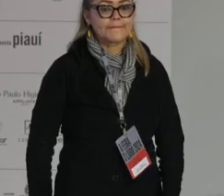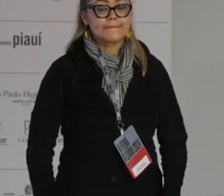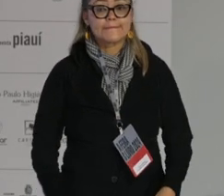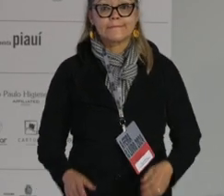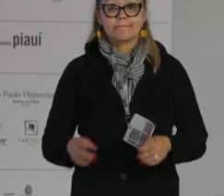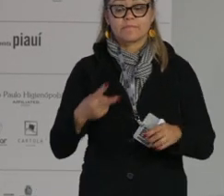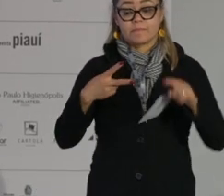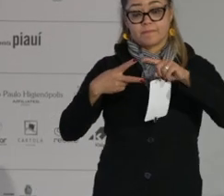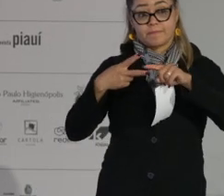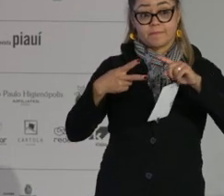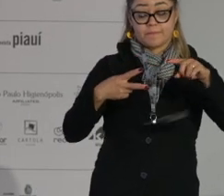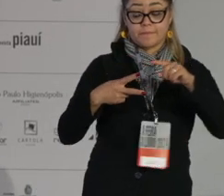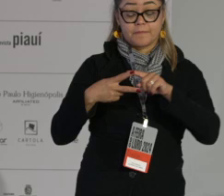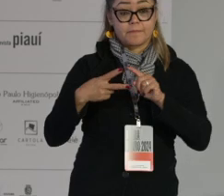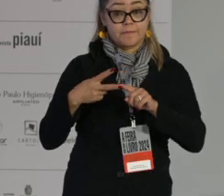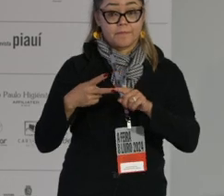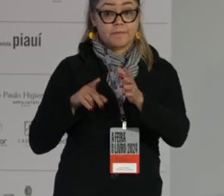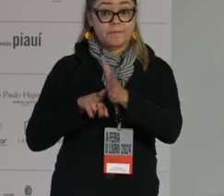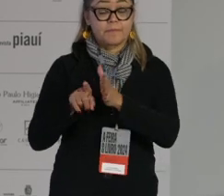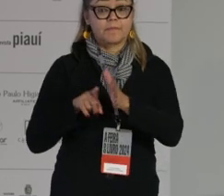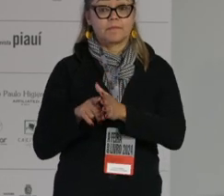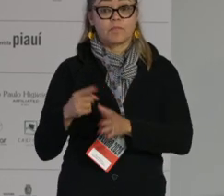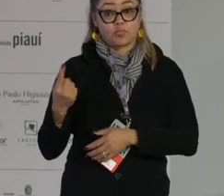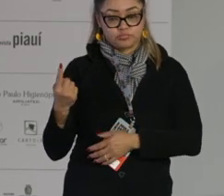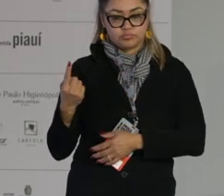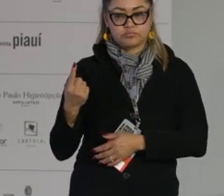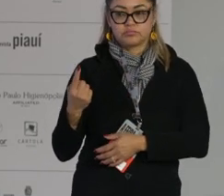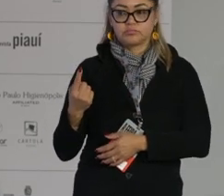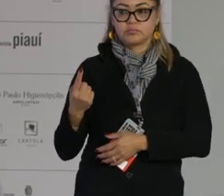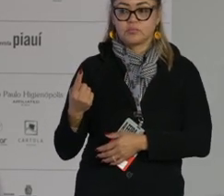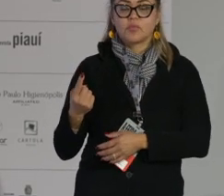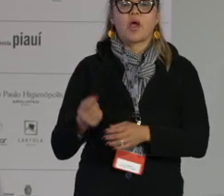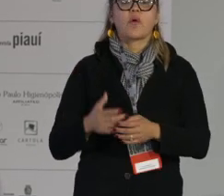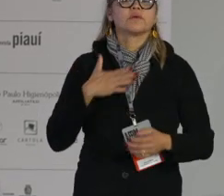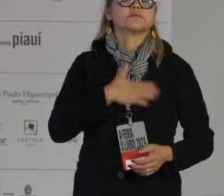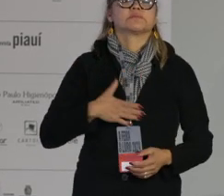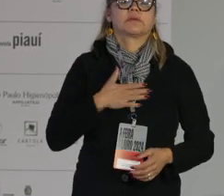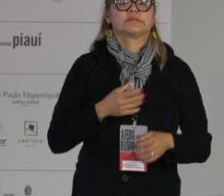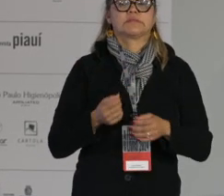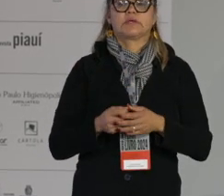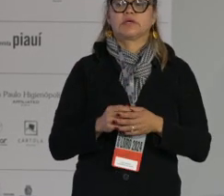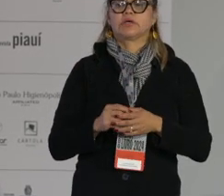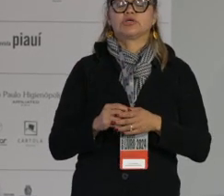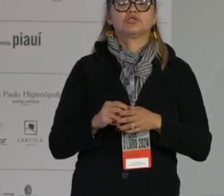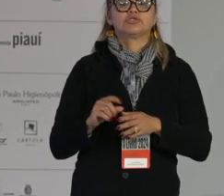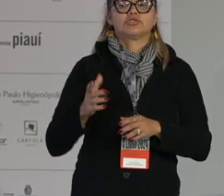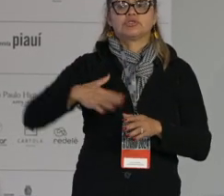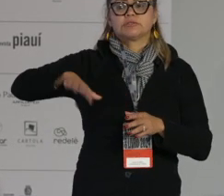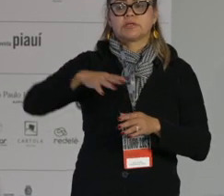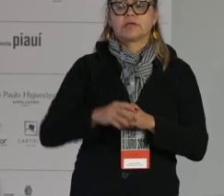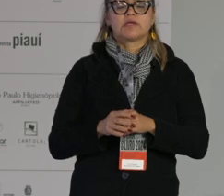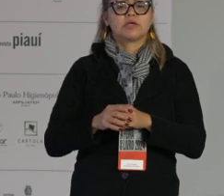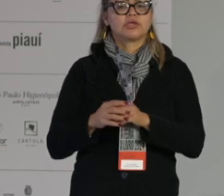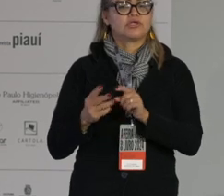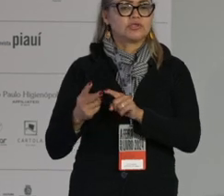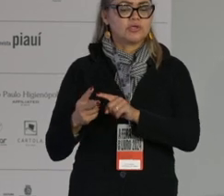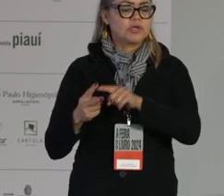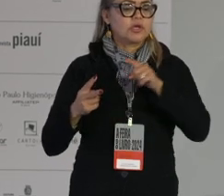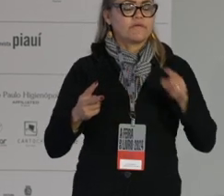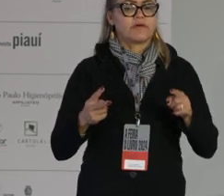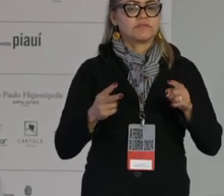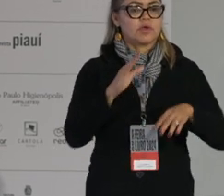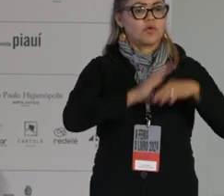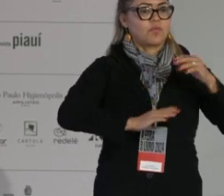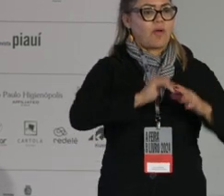duas partes. Um, qual é esse, vamos dizer, prazer de sair da área, vamos dizer, de vocês e fazer uma